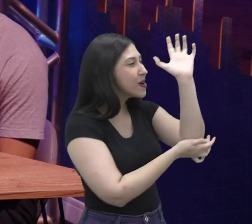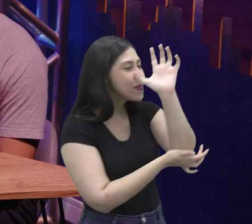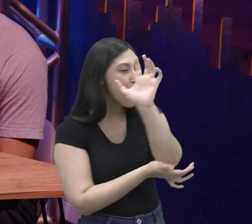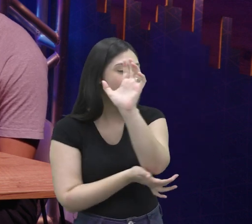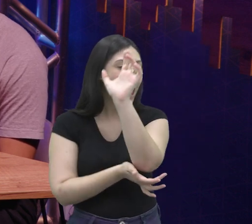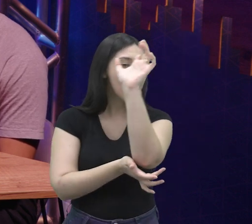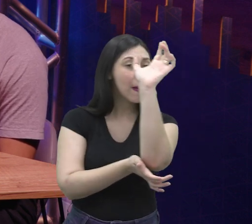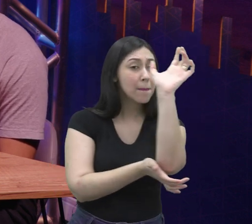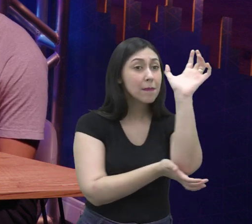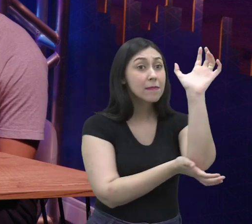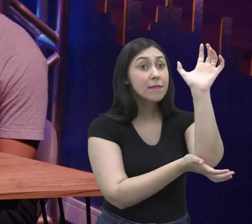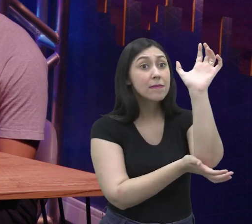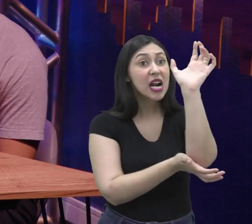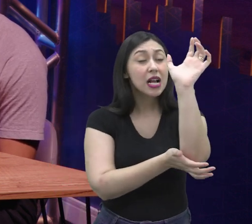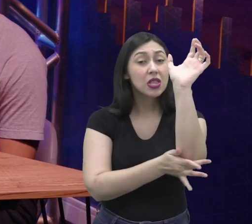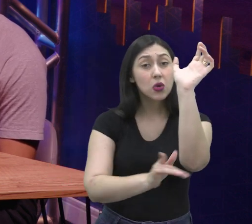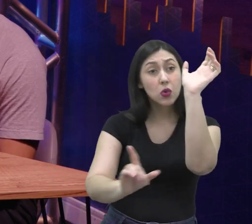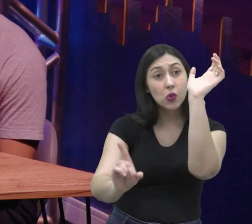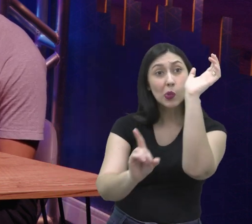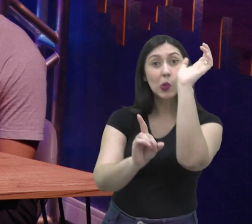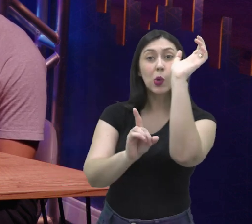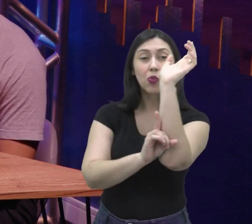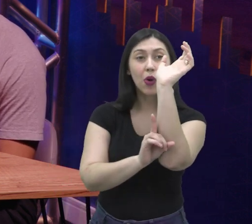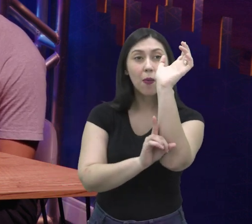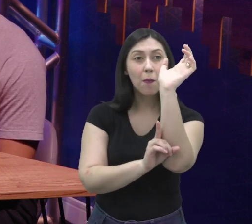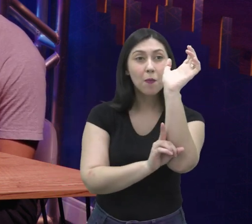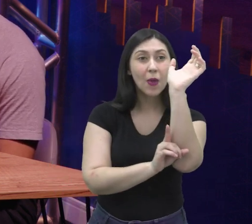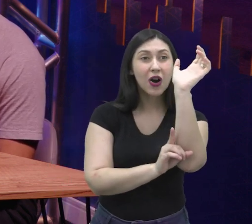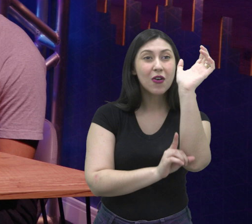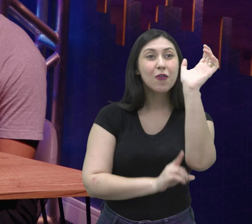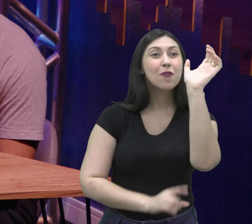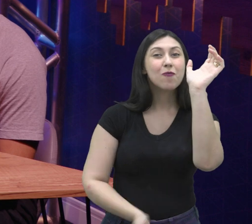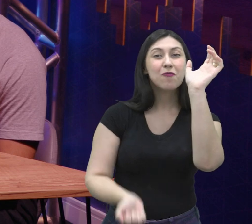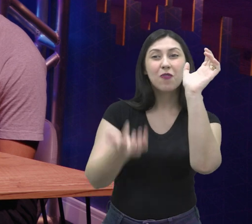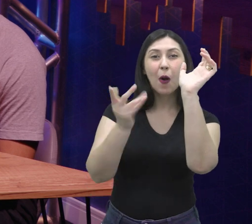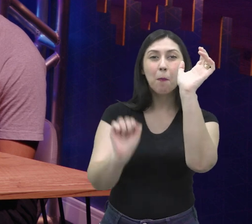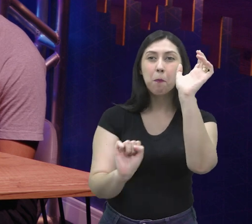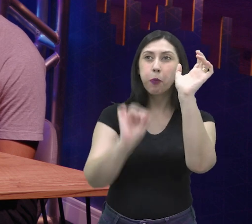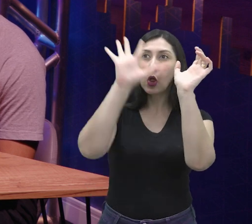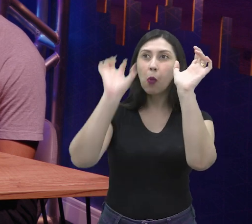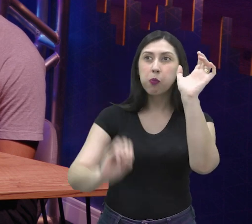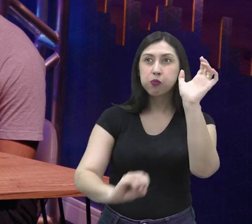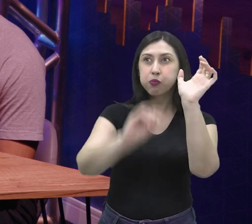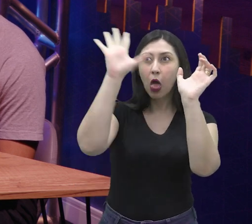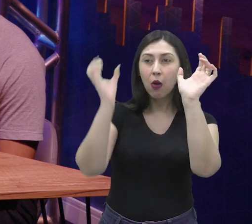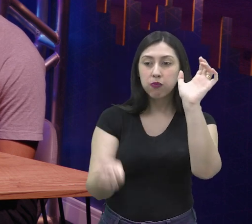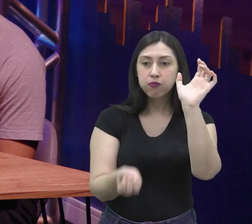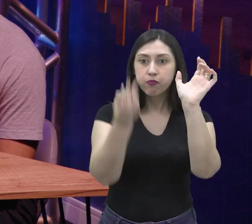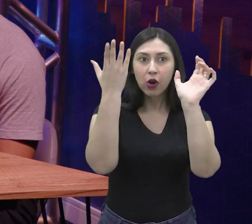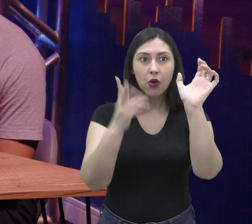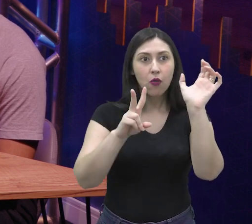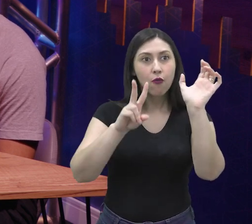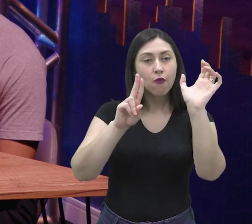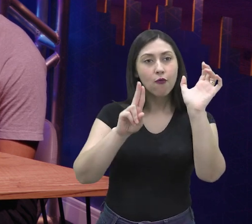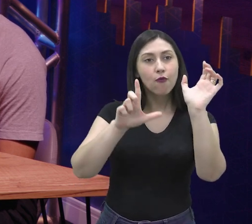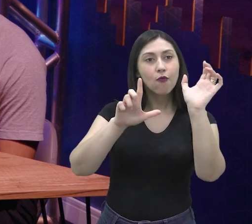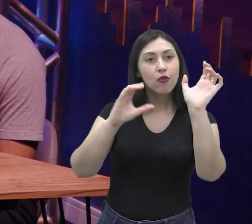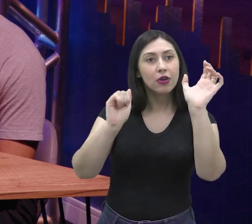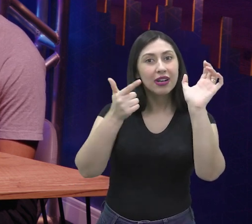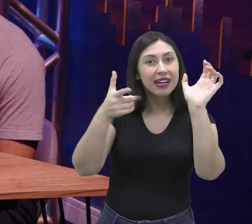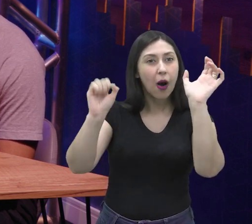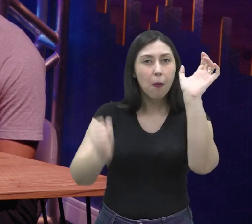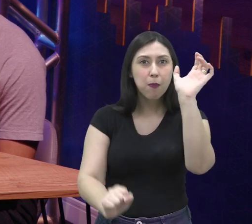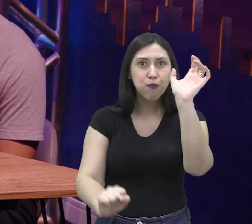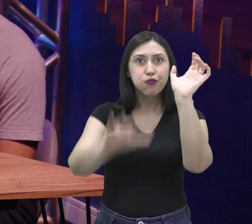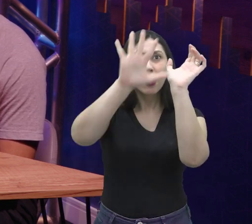e vai indo até um momento em que ela encontra com um vulcão em erupção. E daí esse vulcão em erupção queima tudo e queima até a